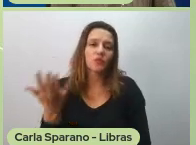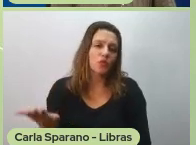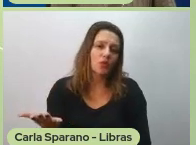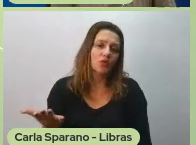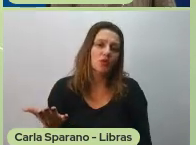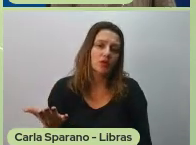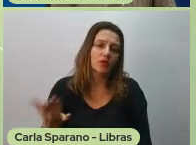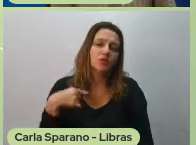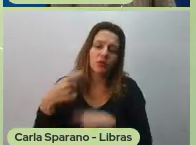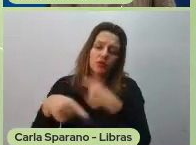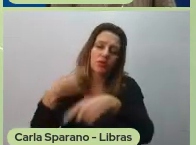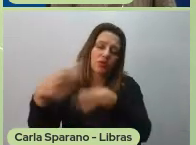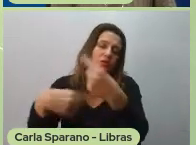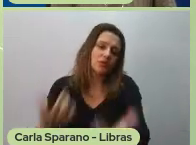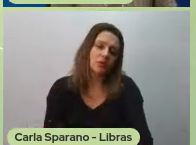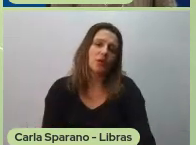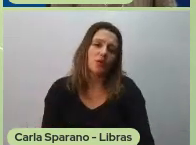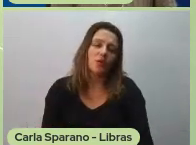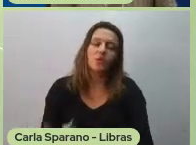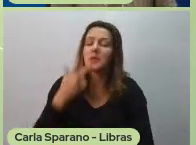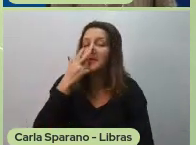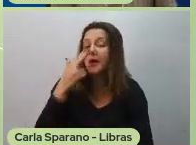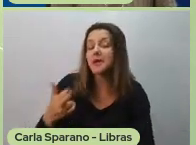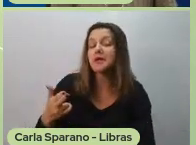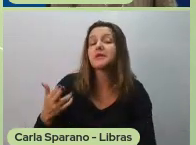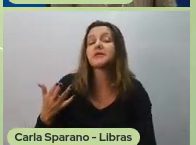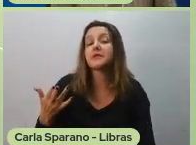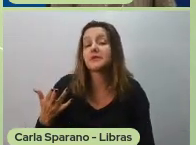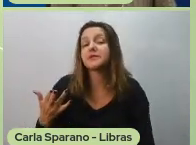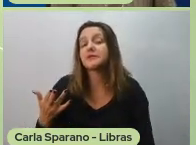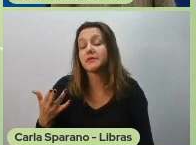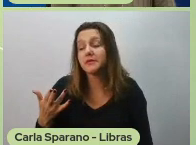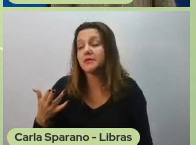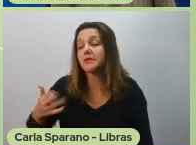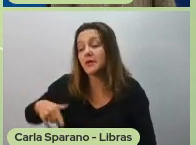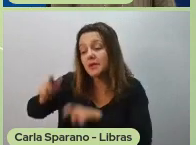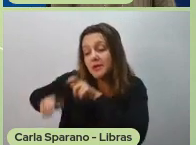dessas gerações futuras que me parecem que estão vindo